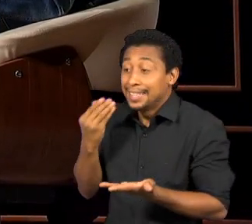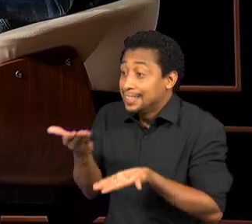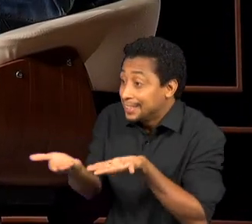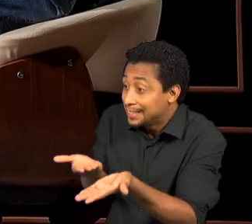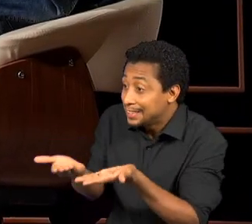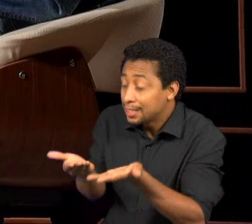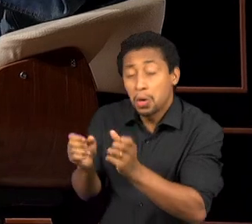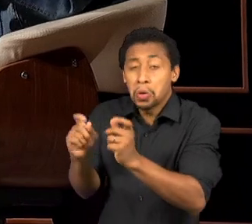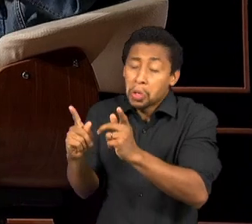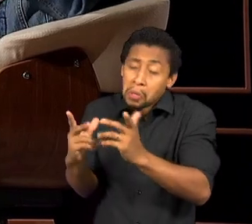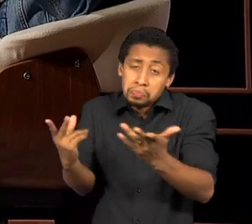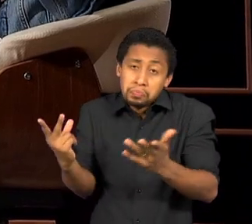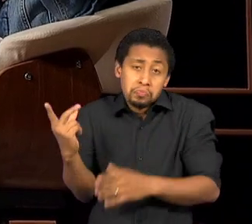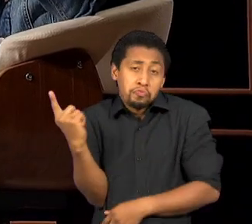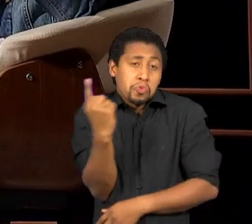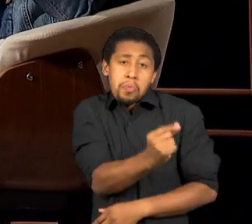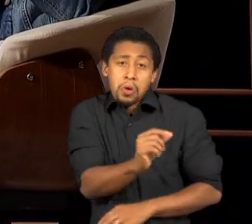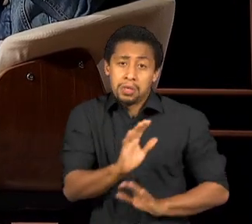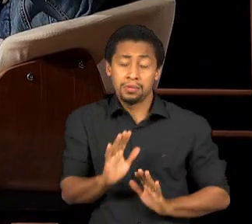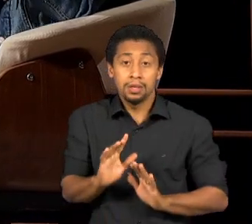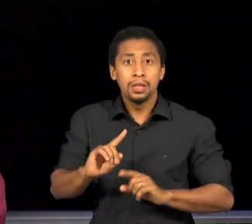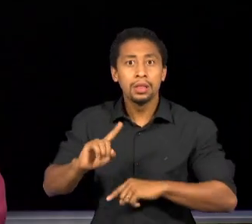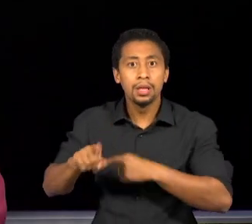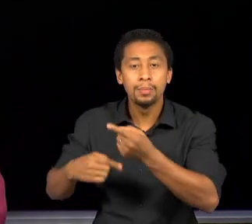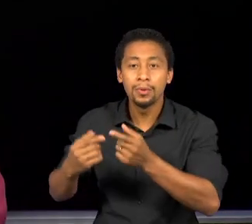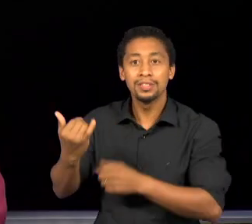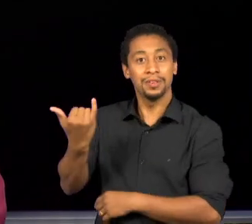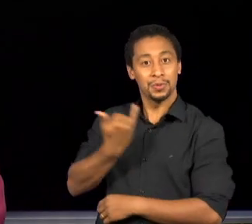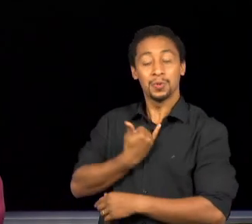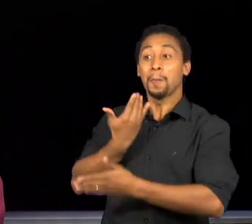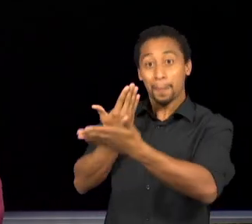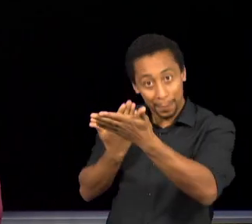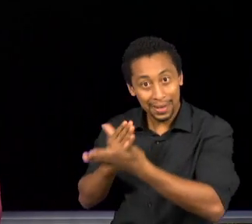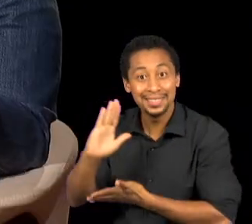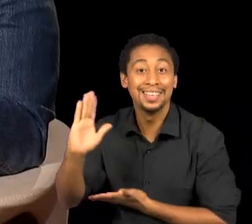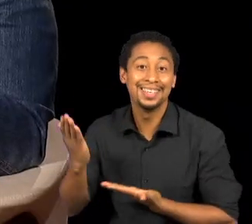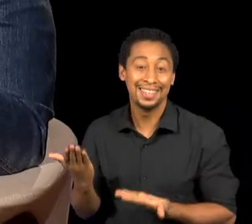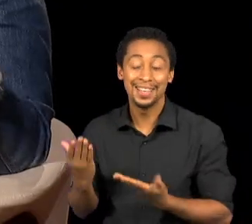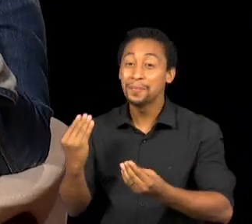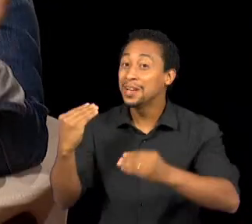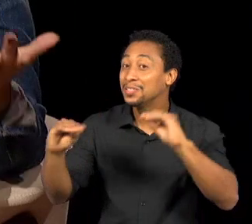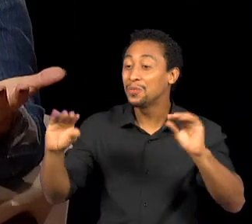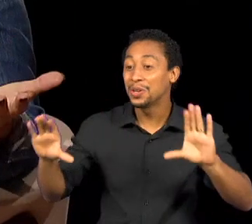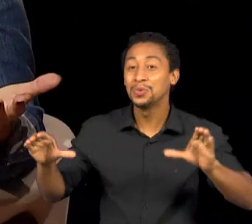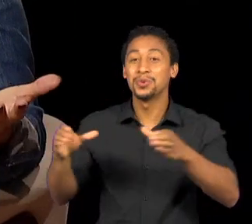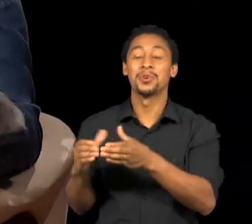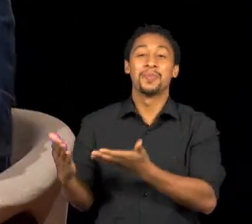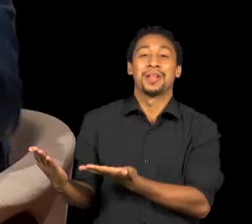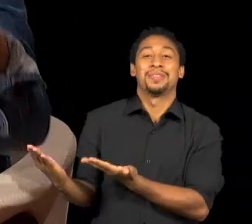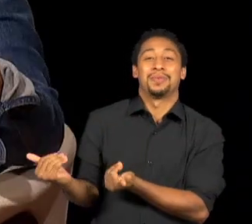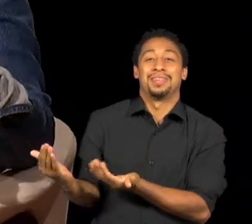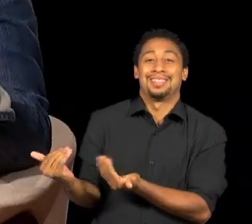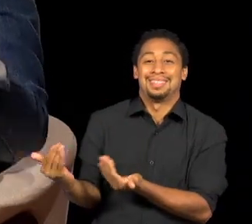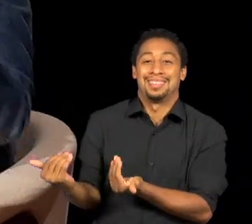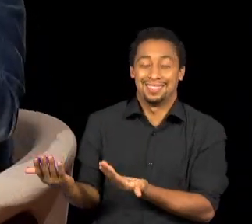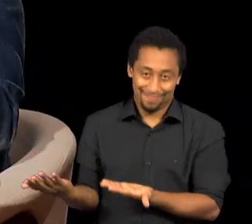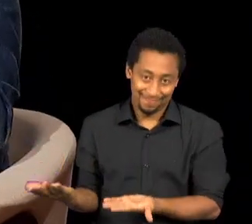passado, porque a novela, Os Adolescentes, eram assim, tipo uma figuração, mas com 20